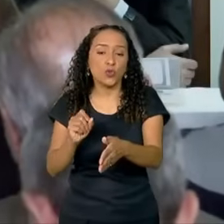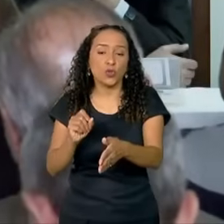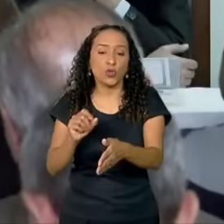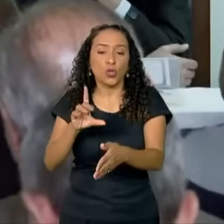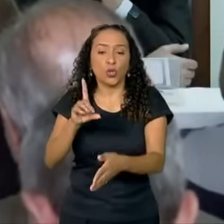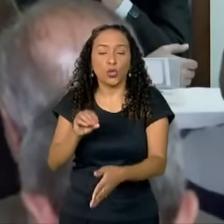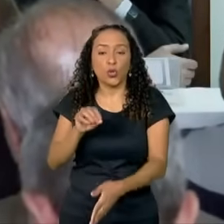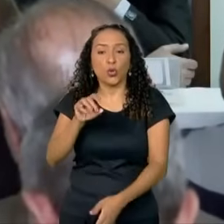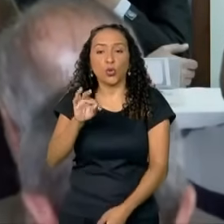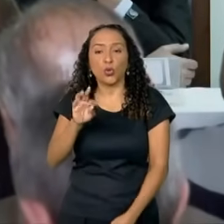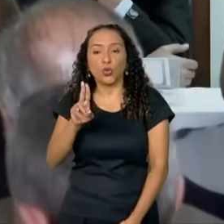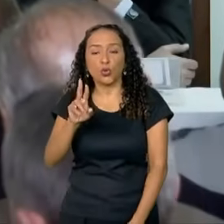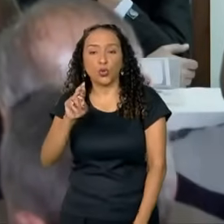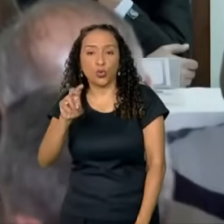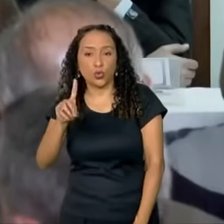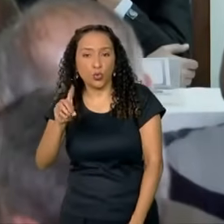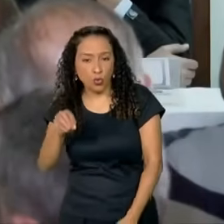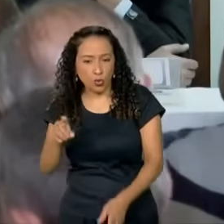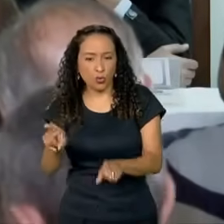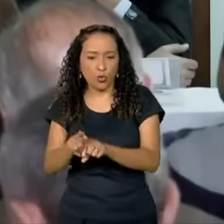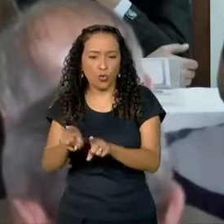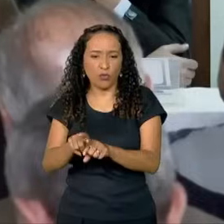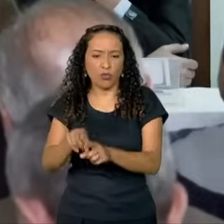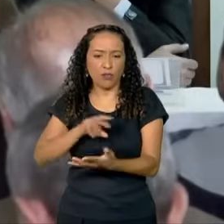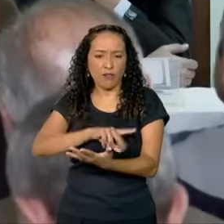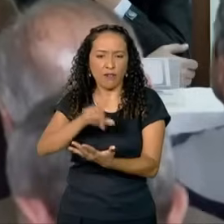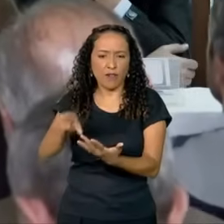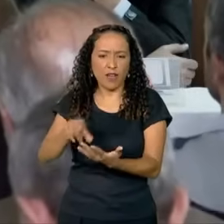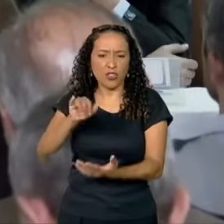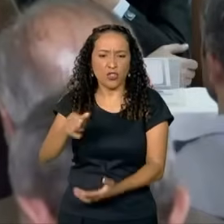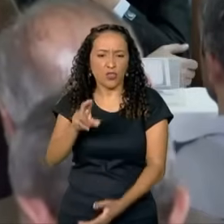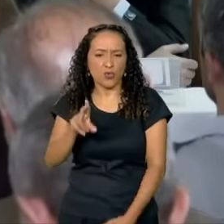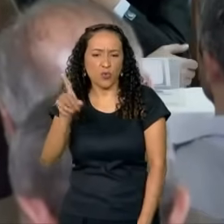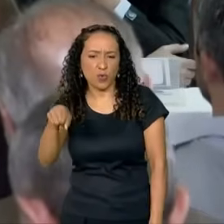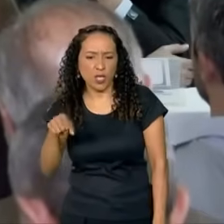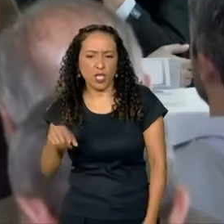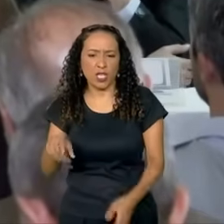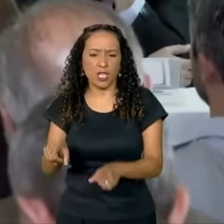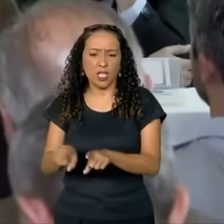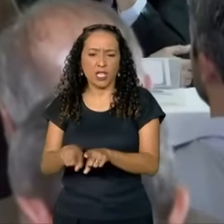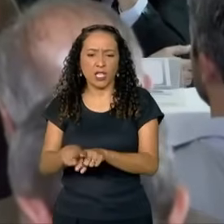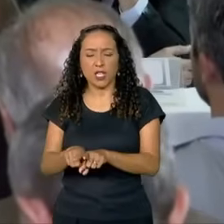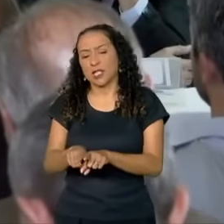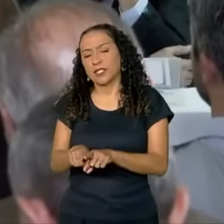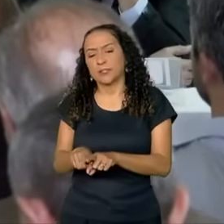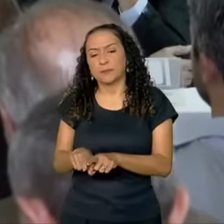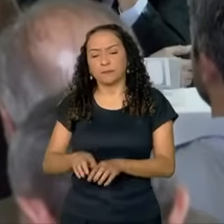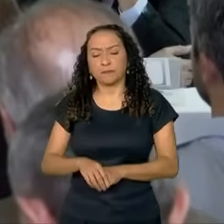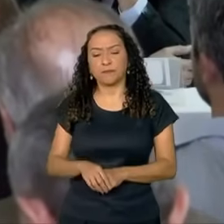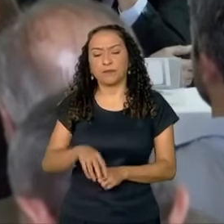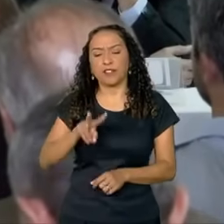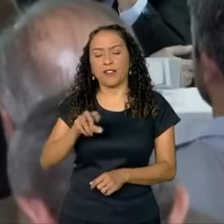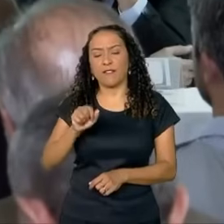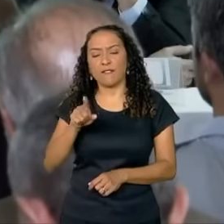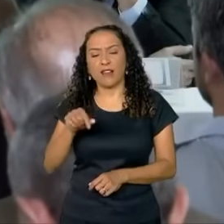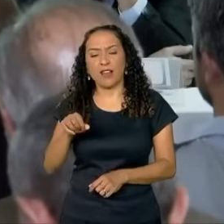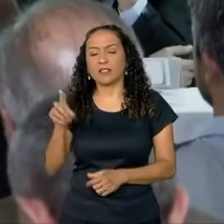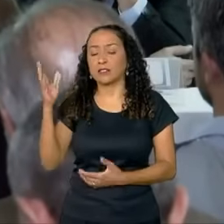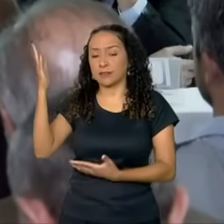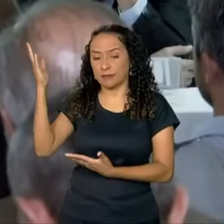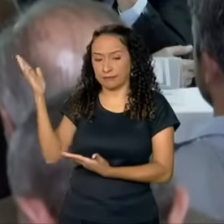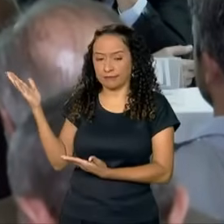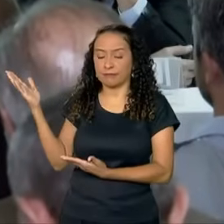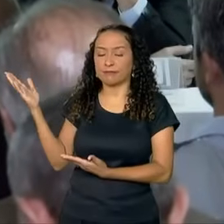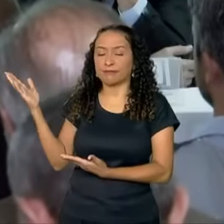Turvo, o rio da Várzea, o rio Passo Fundo, o rio Juí, Pratinim, Apuaí, Andava, Taquariantas também, rio da Várzea, Alto Jucuí e o rio